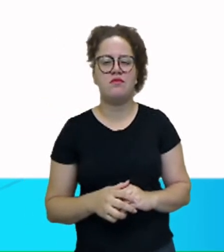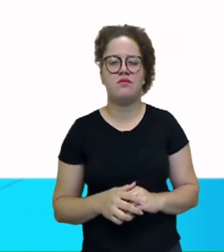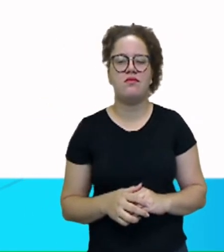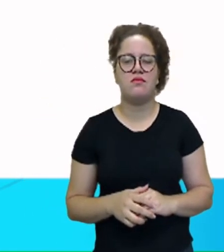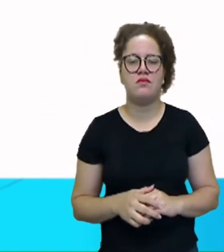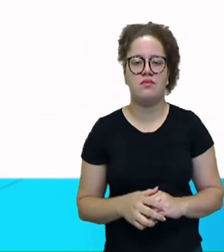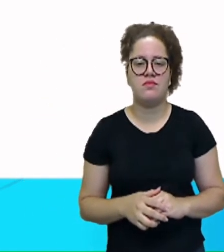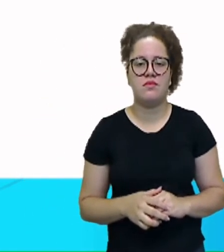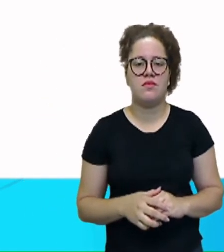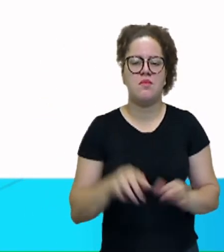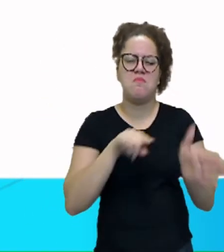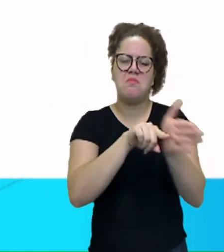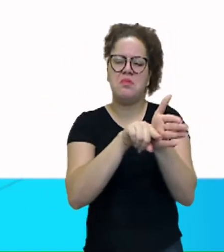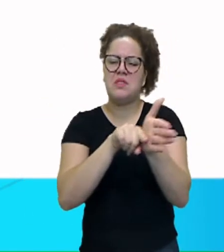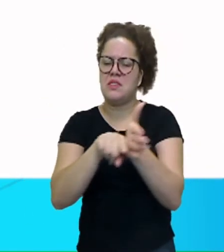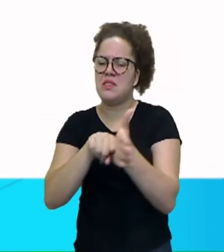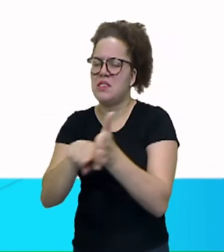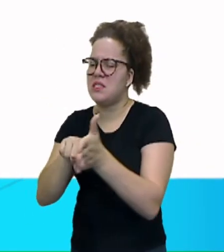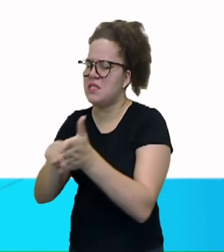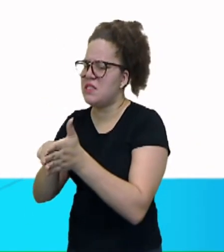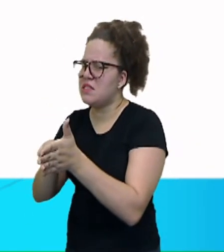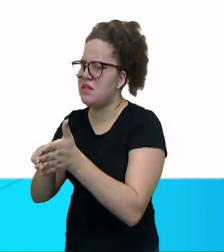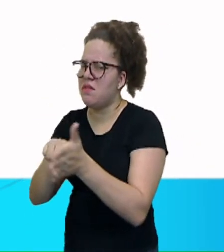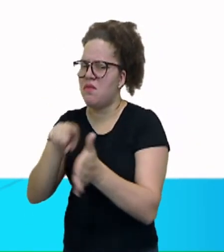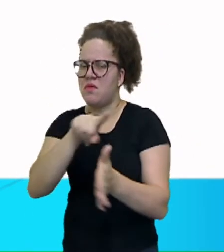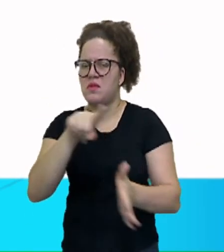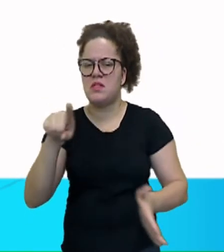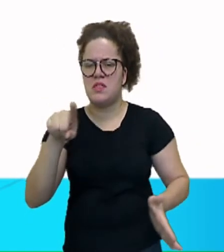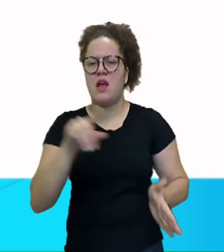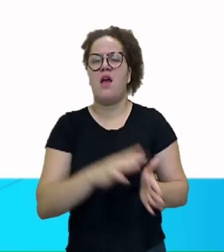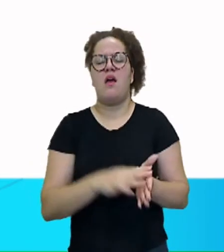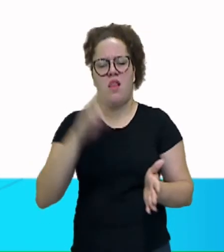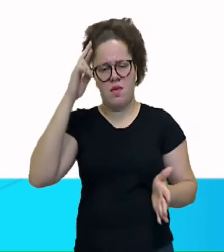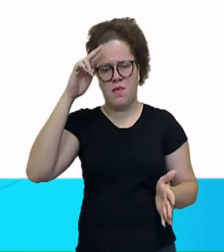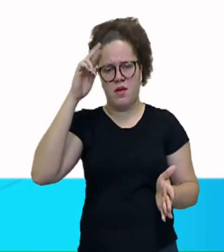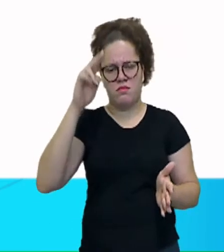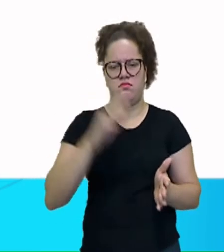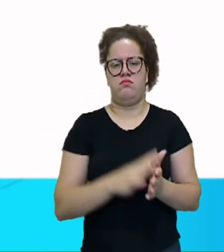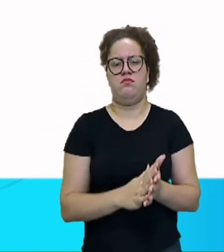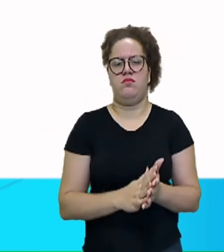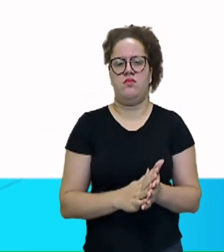Se você fizer uma pesquisa, sim, você vai lembrar da Pietà de Michelangelo.